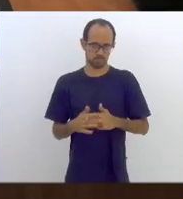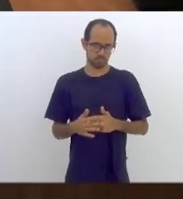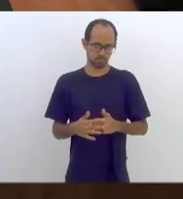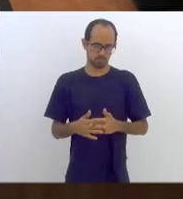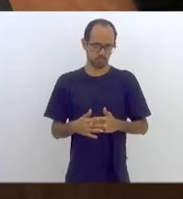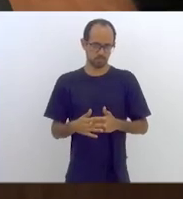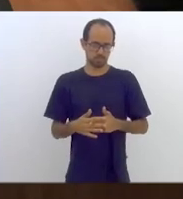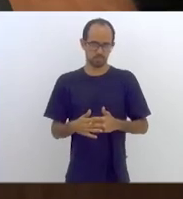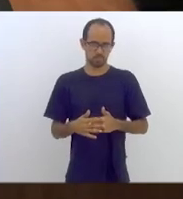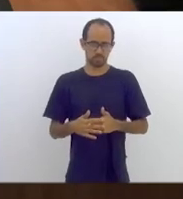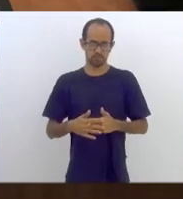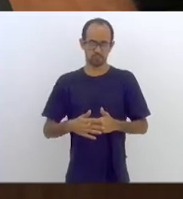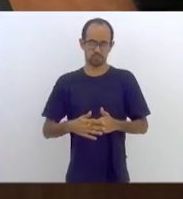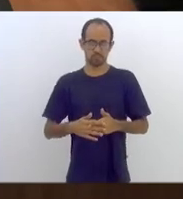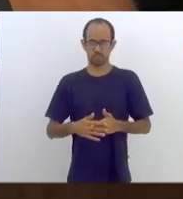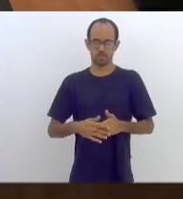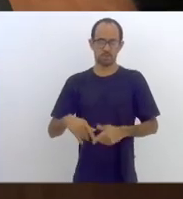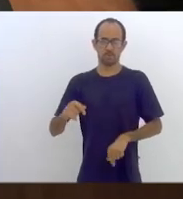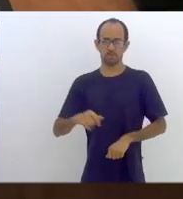são exatamente